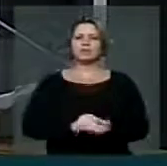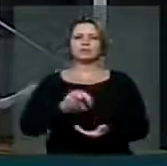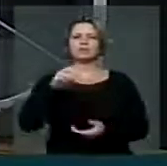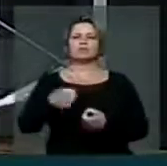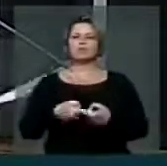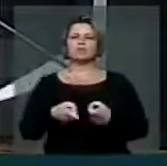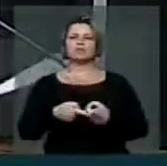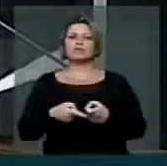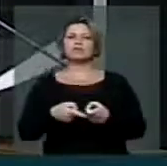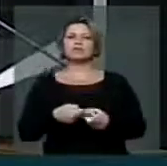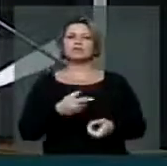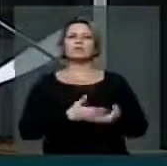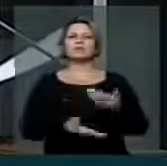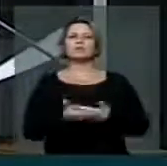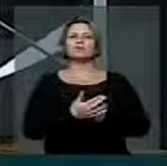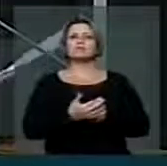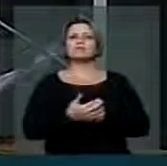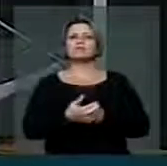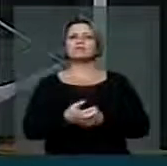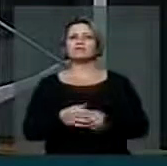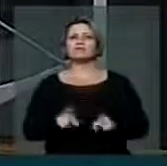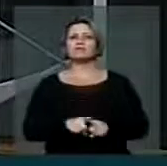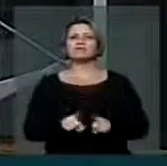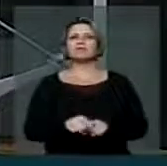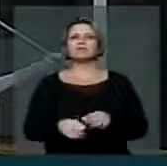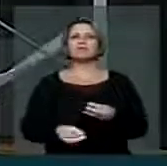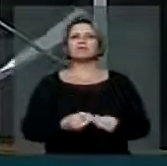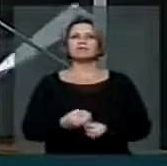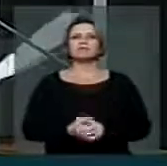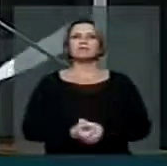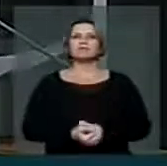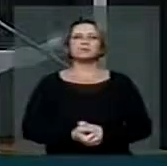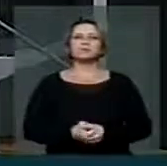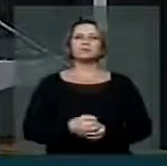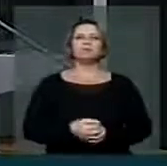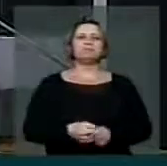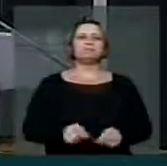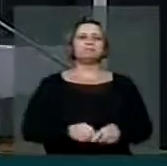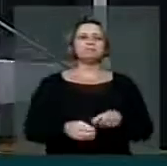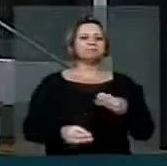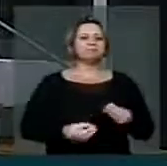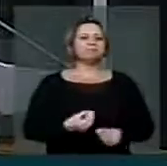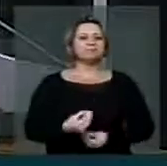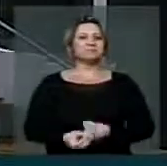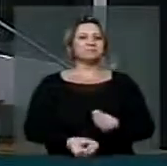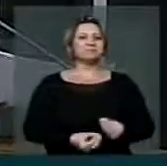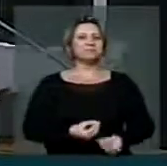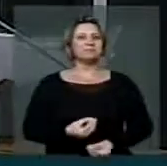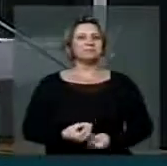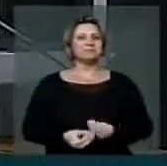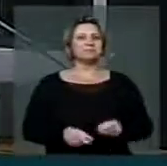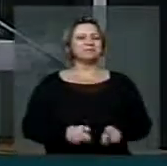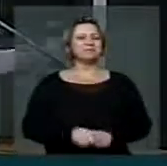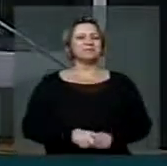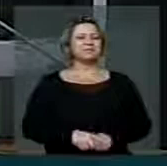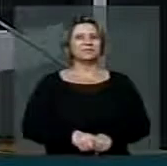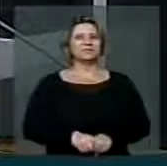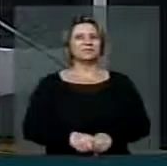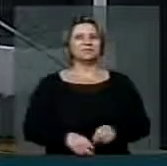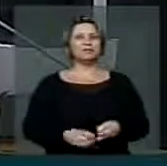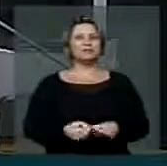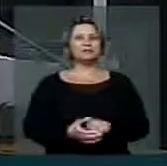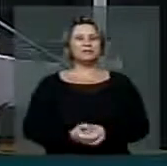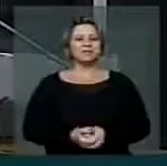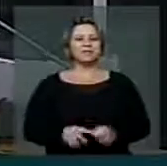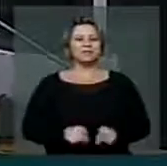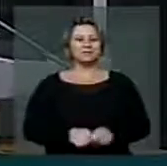médico intercambista. Eu, inclusive, fui abordada por uma pessoa de Itinga,